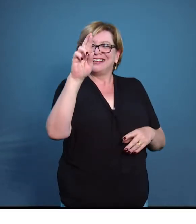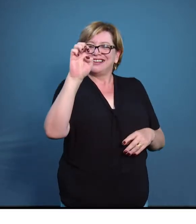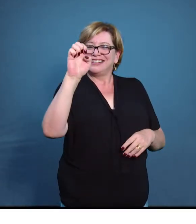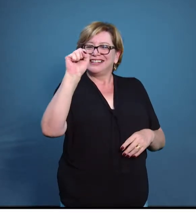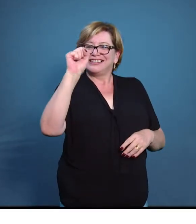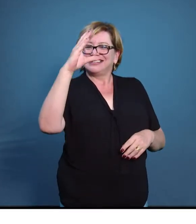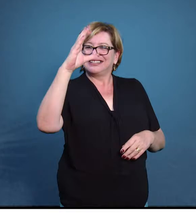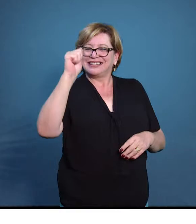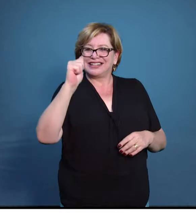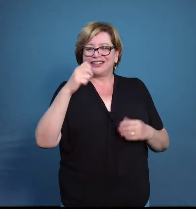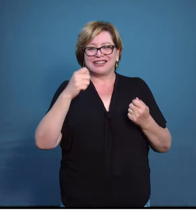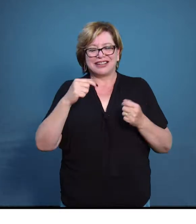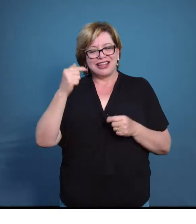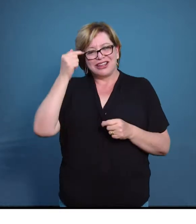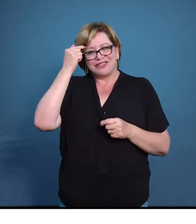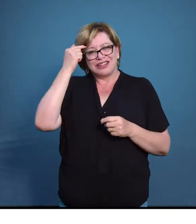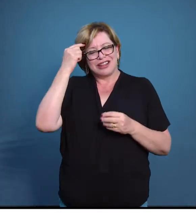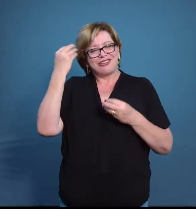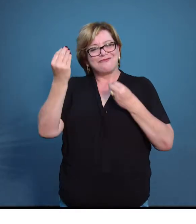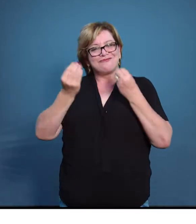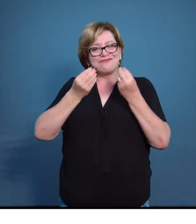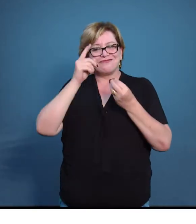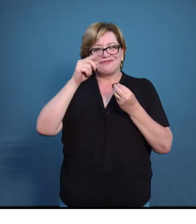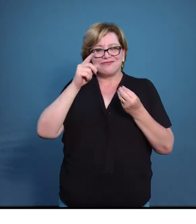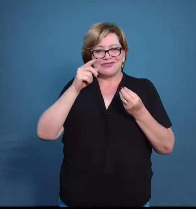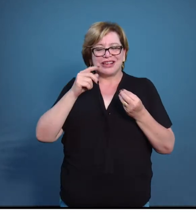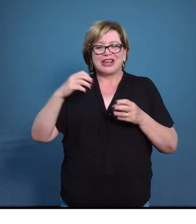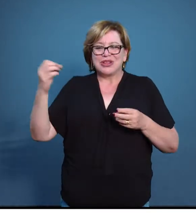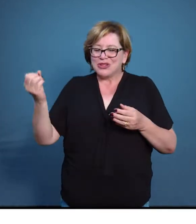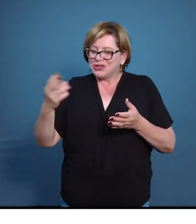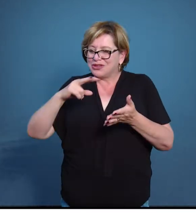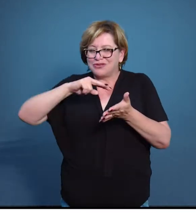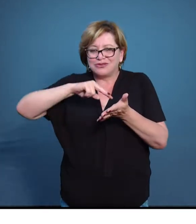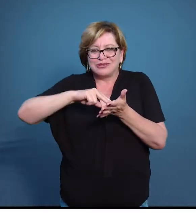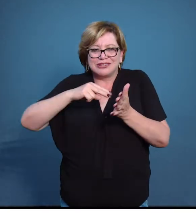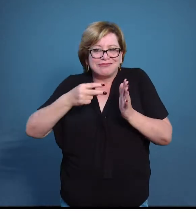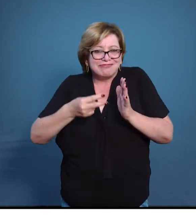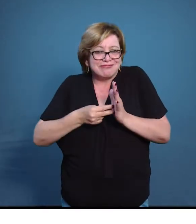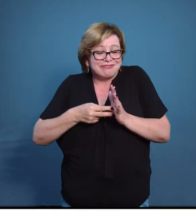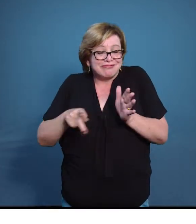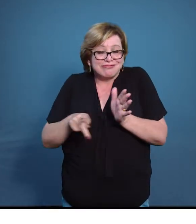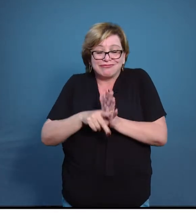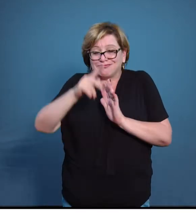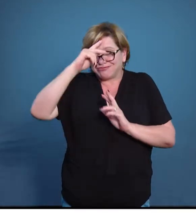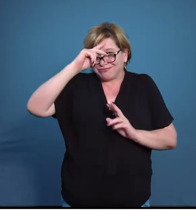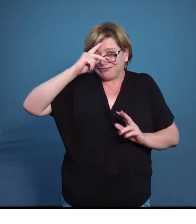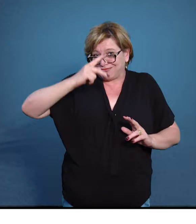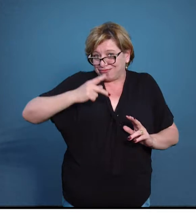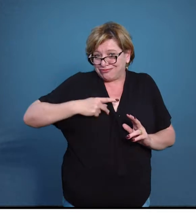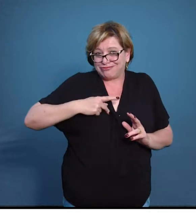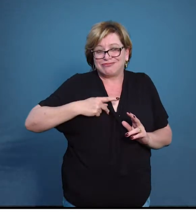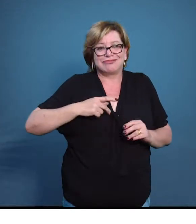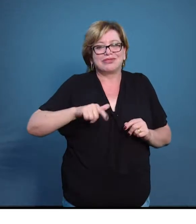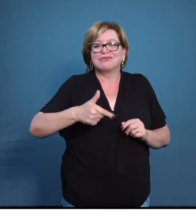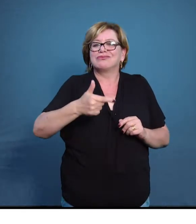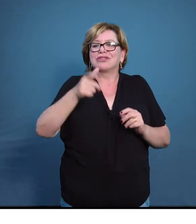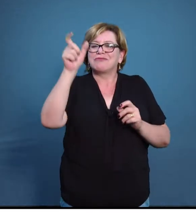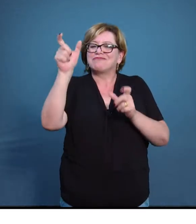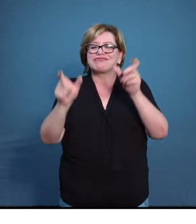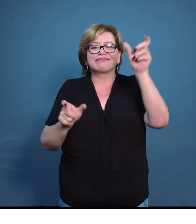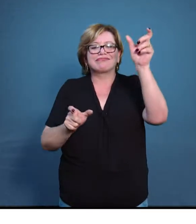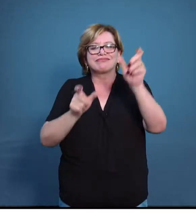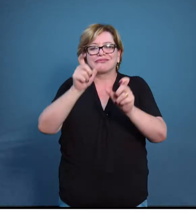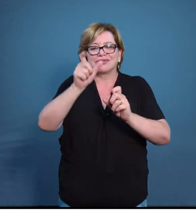ideia de refletir ou ressignificar vai partir de cada observador. Por fim, você está vendo a